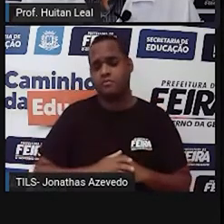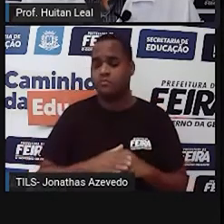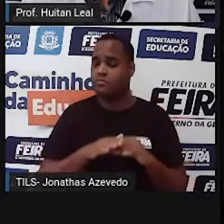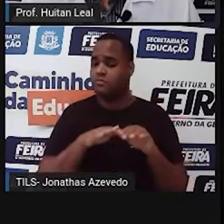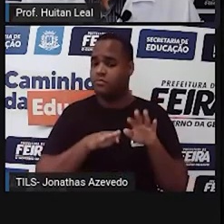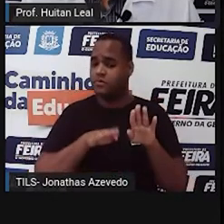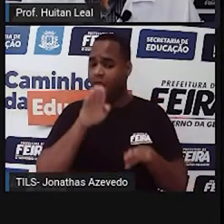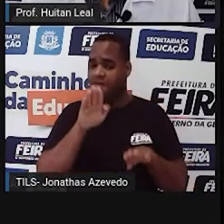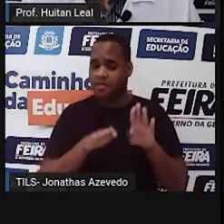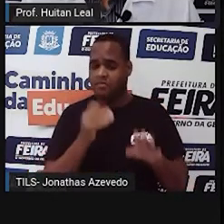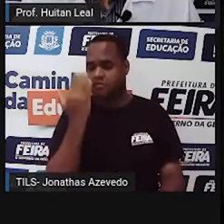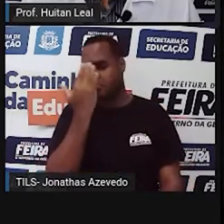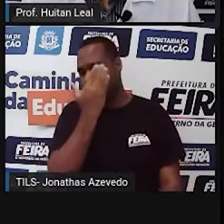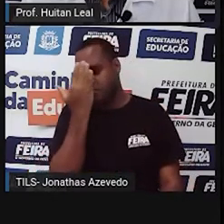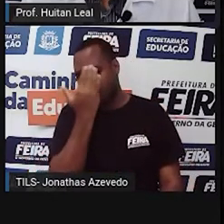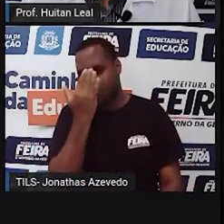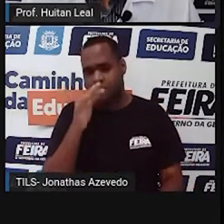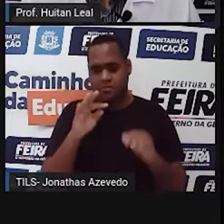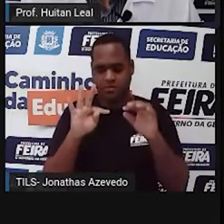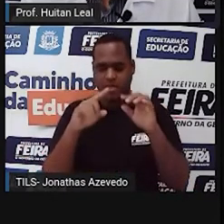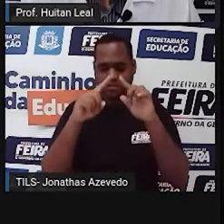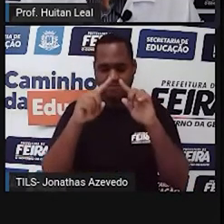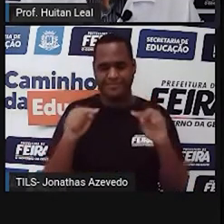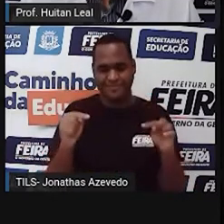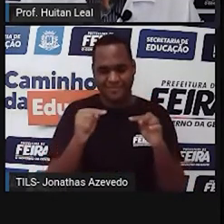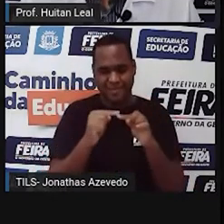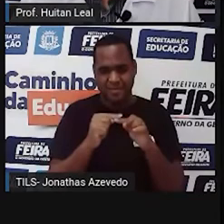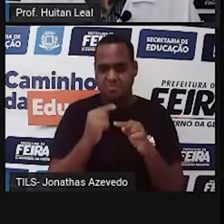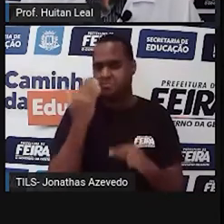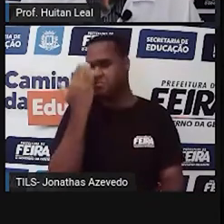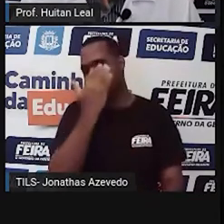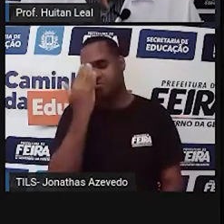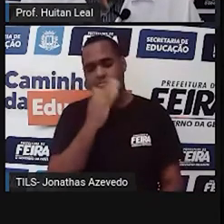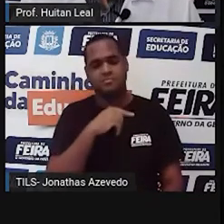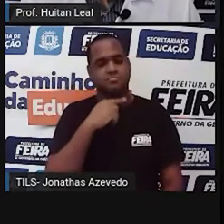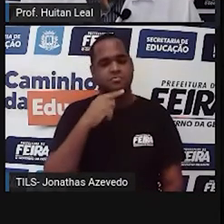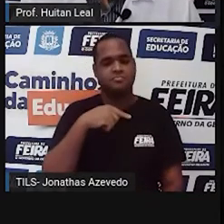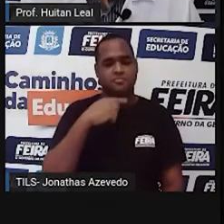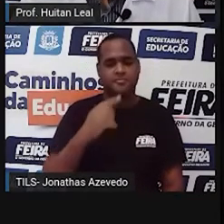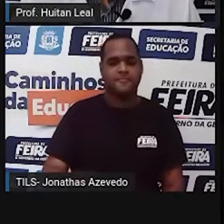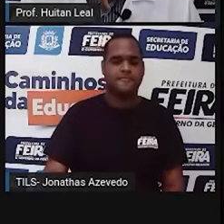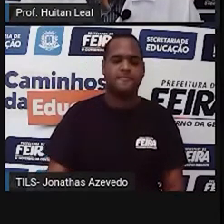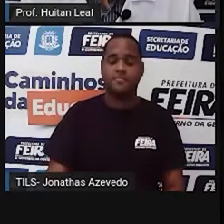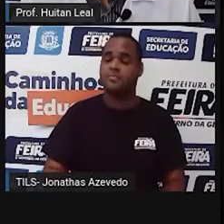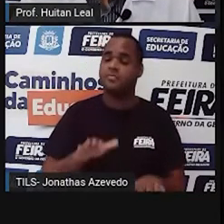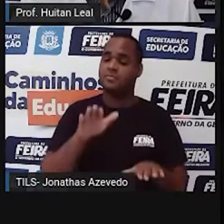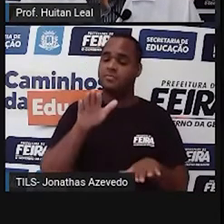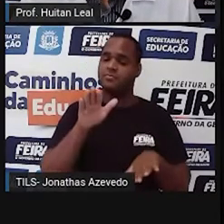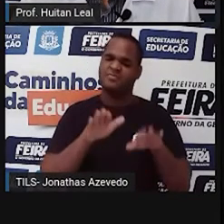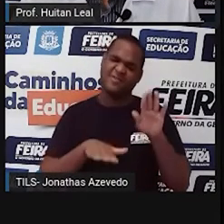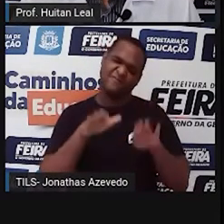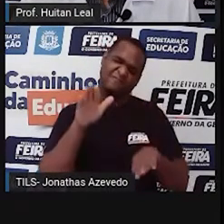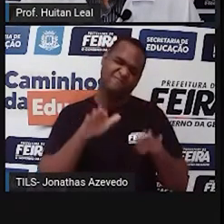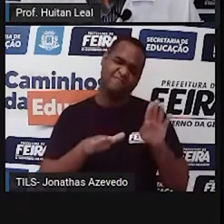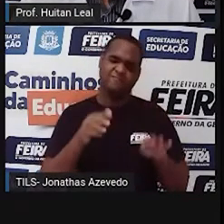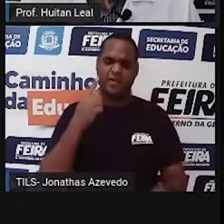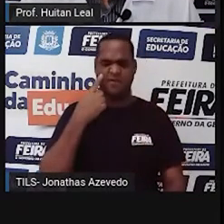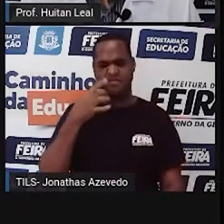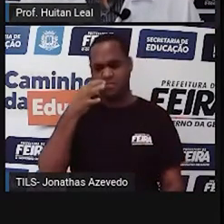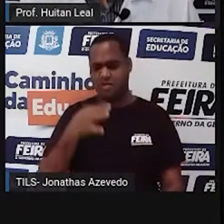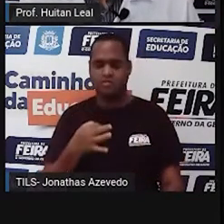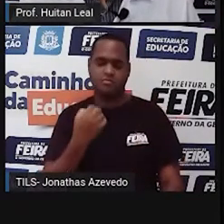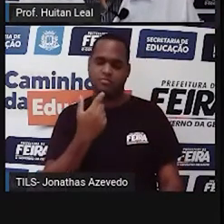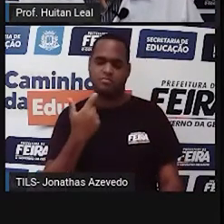não veja mais esse avisozinho nas embalagens dos alimentos. Né? Talvez. É uma coisa que não é